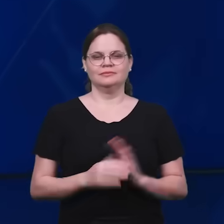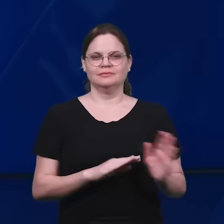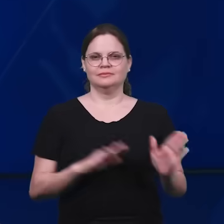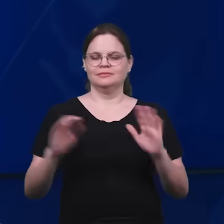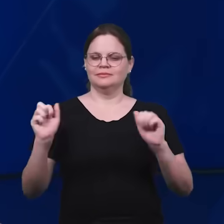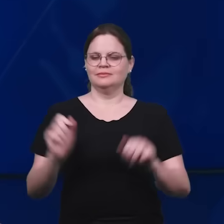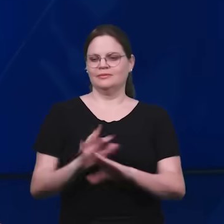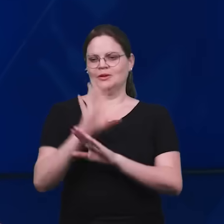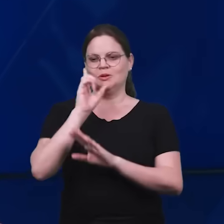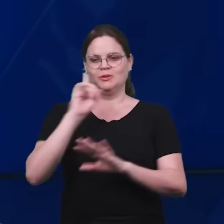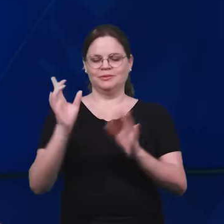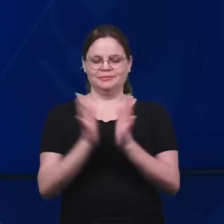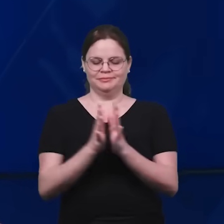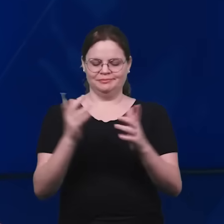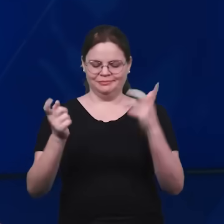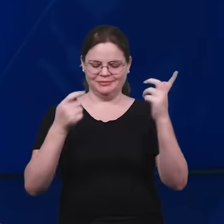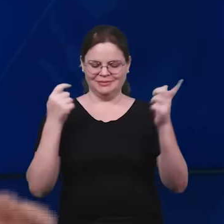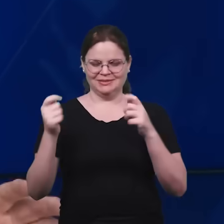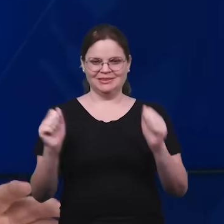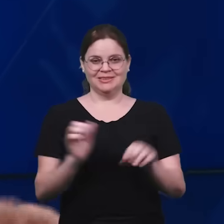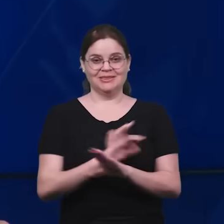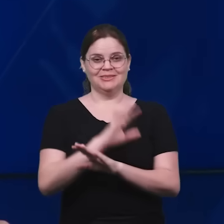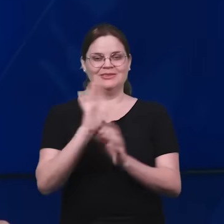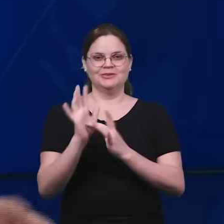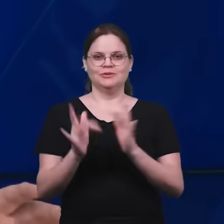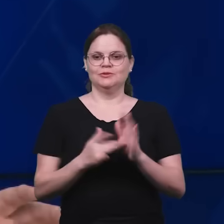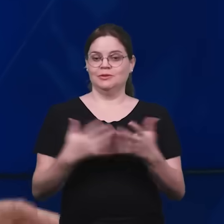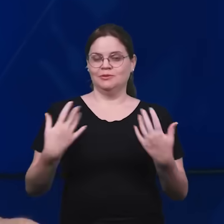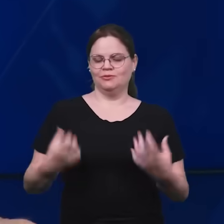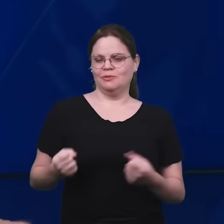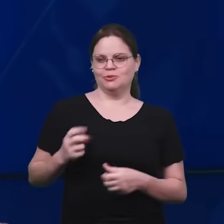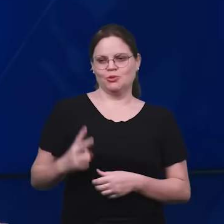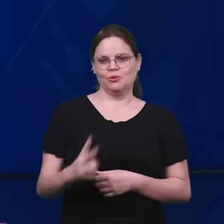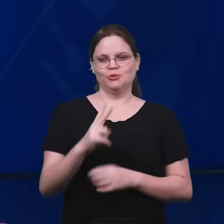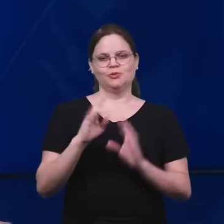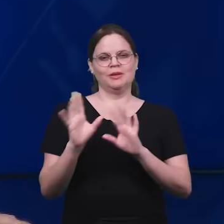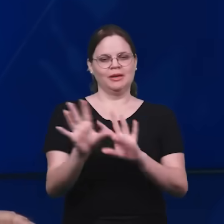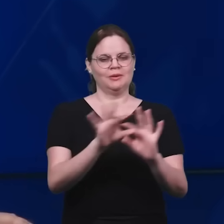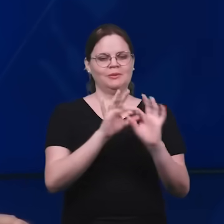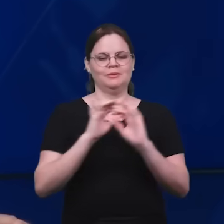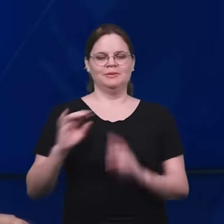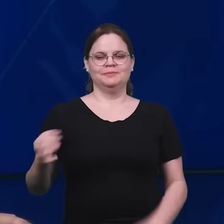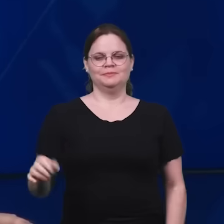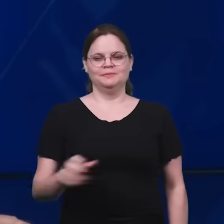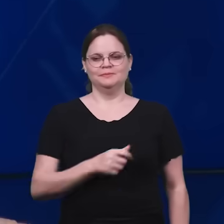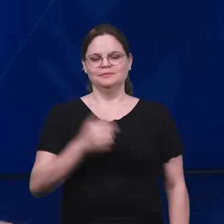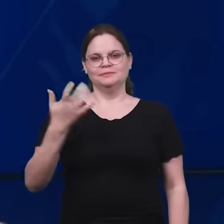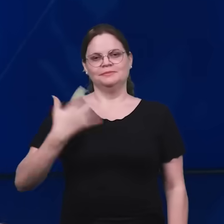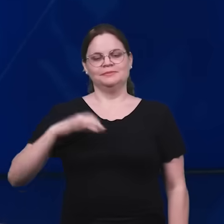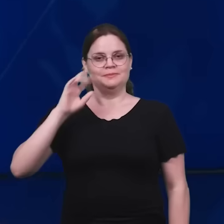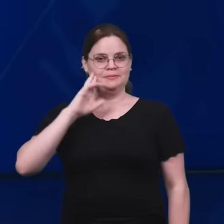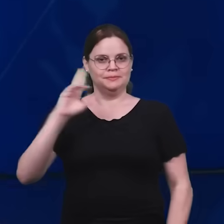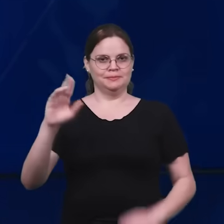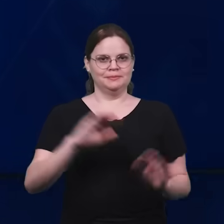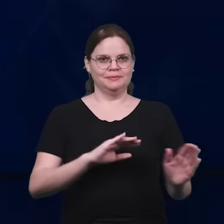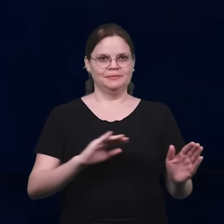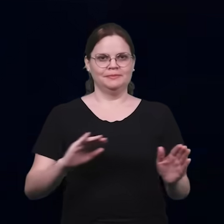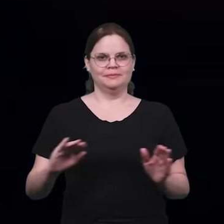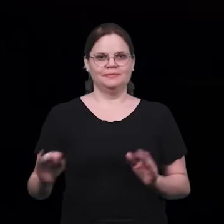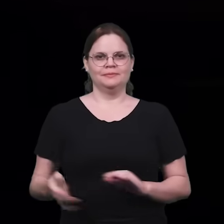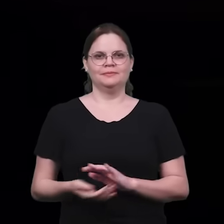Glória a Deus, louvado seja o nome do Senhor. Vamos continuar nessa mesma comunhão, adorando e glorificando o nome do